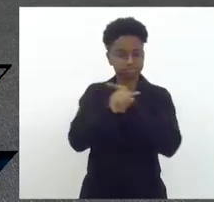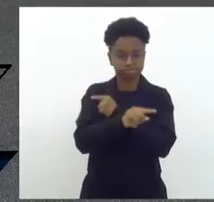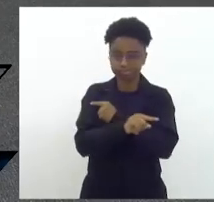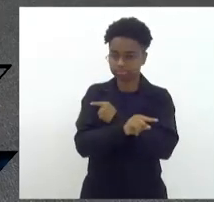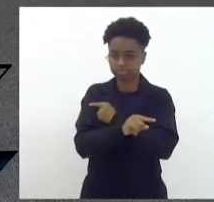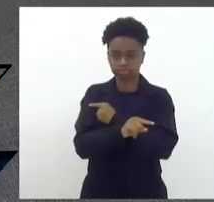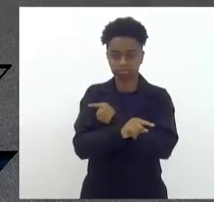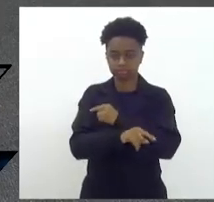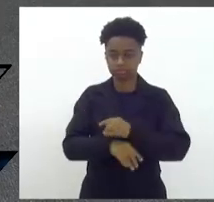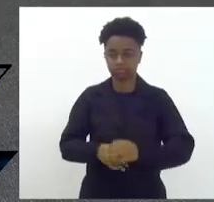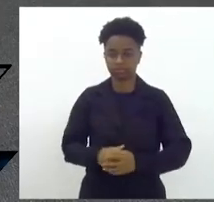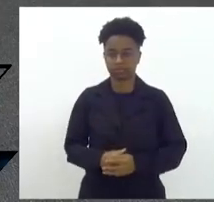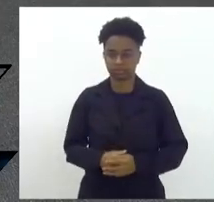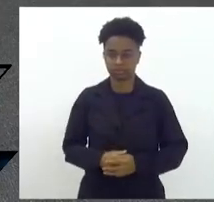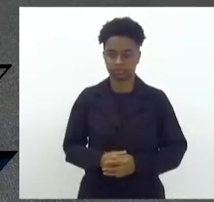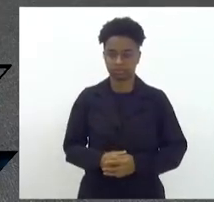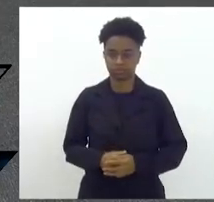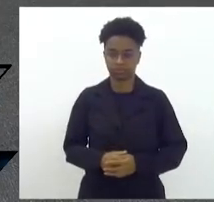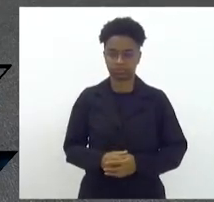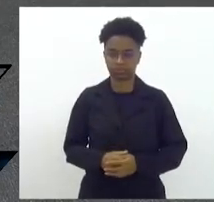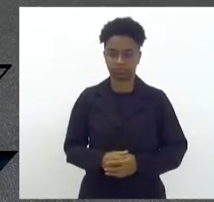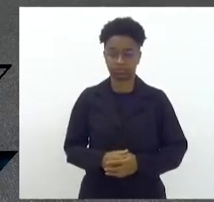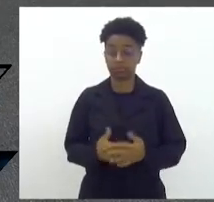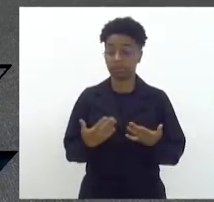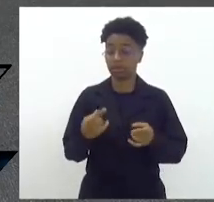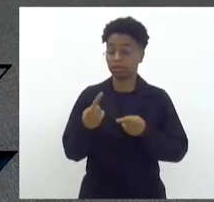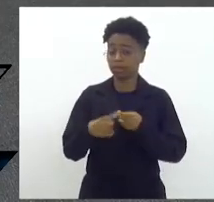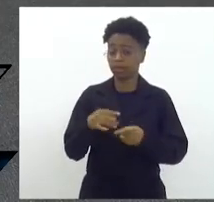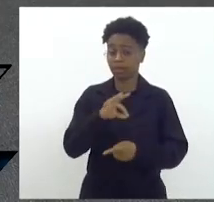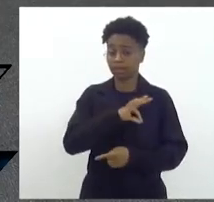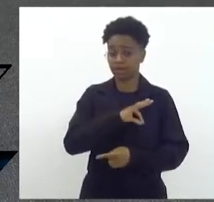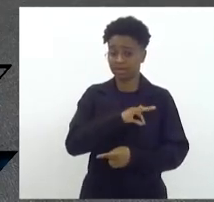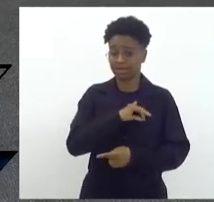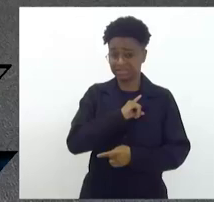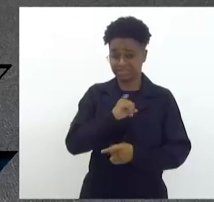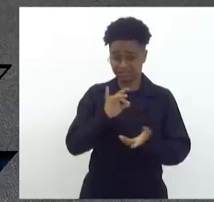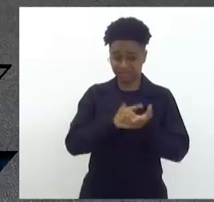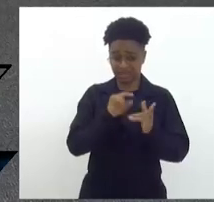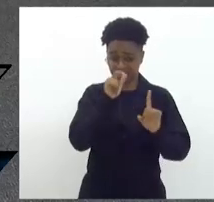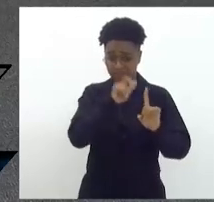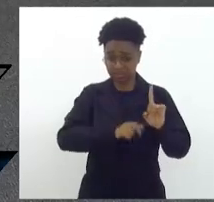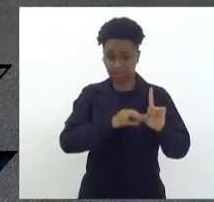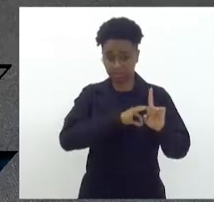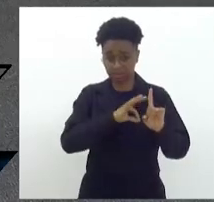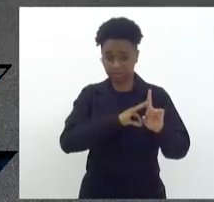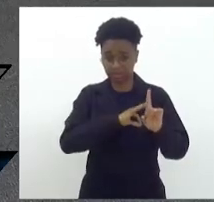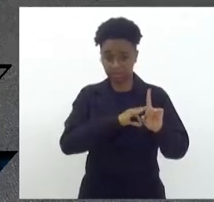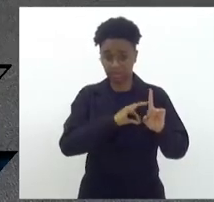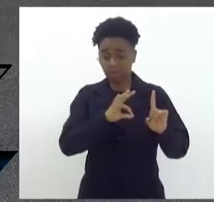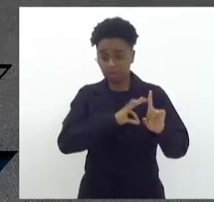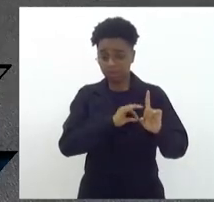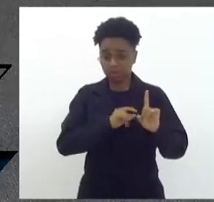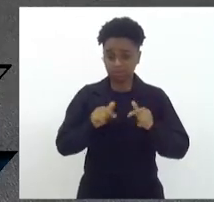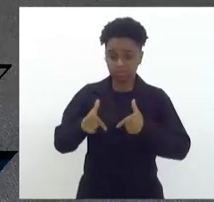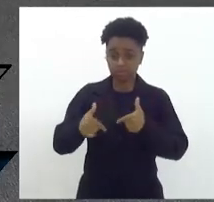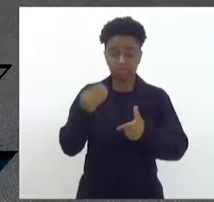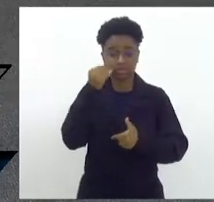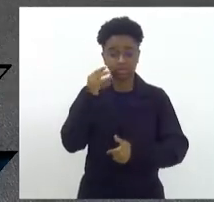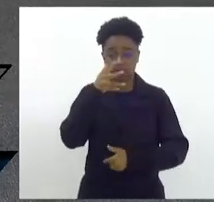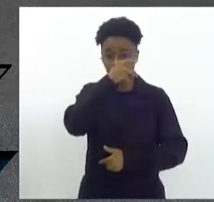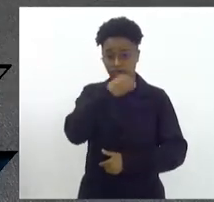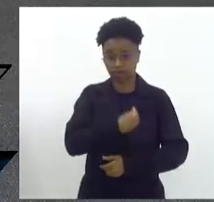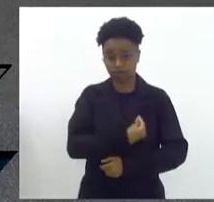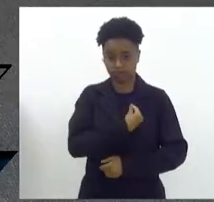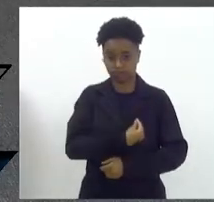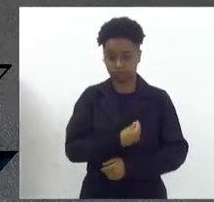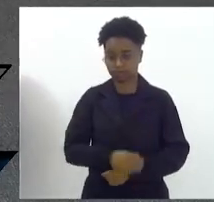no cachorro nesse dito popular porque o policial mesmo se fosse um policial um policial estão nas mãos para salvar vidas Deputado